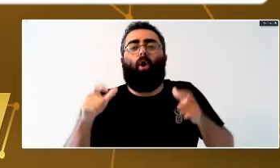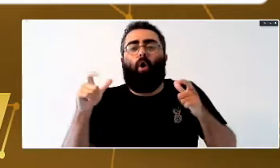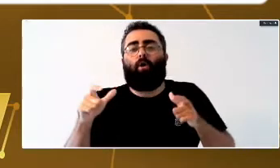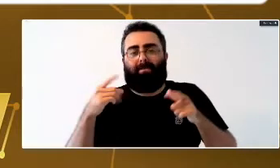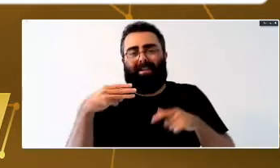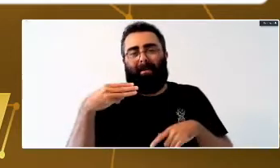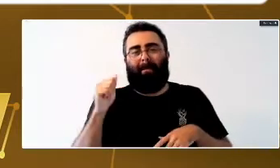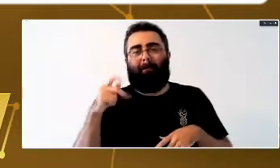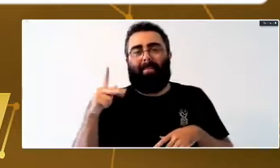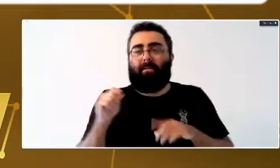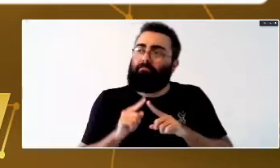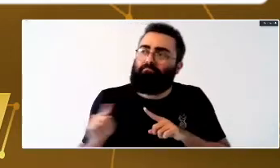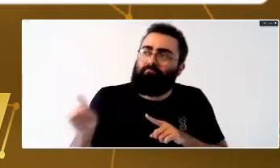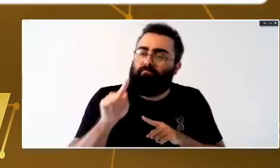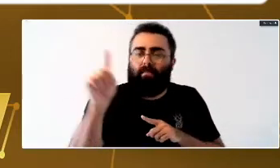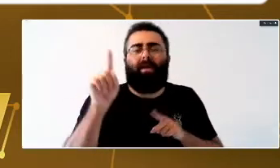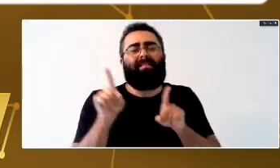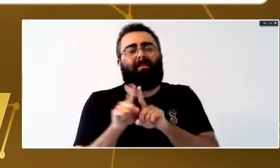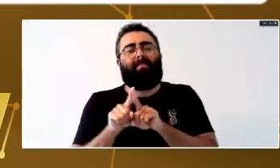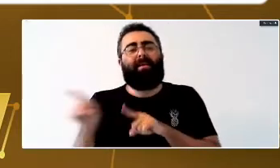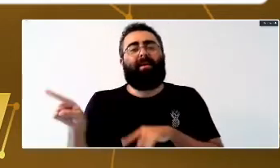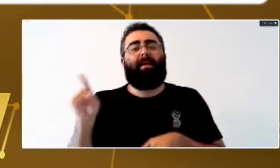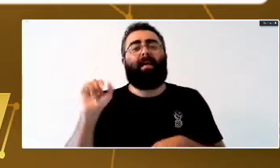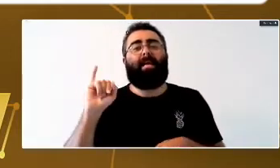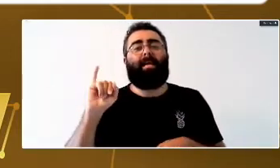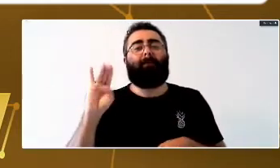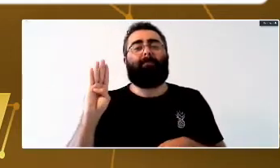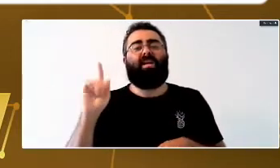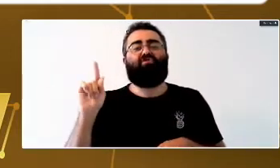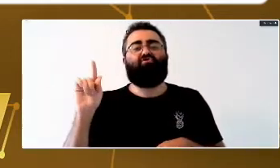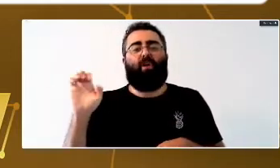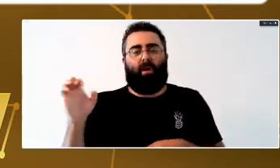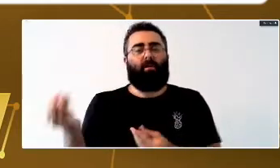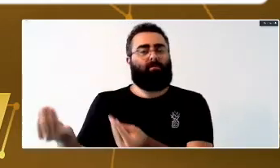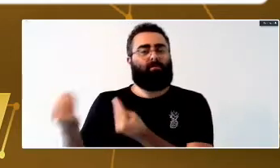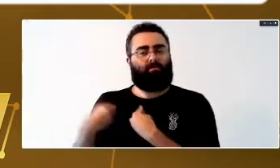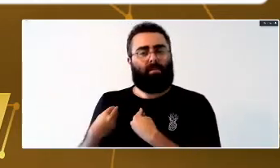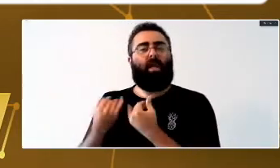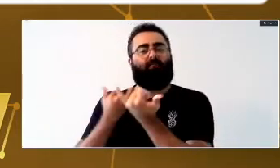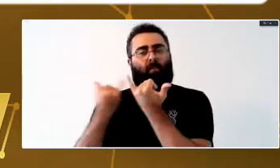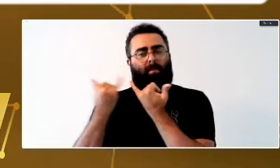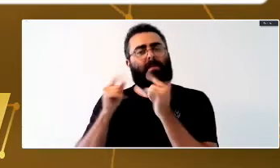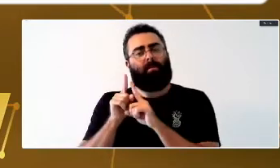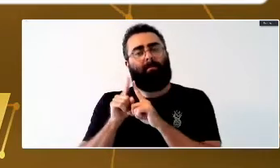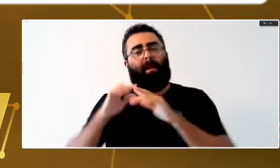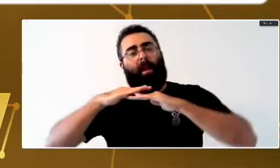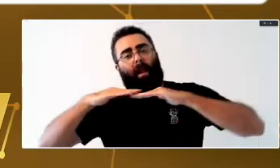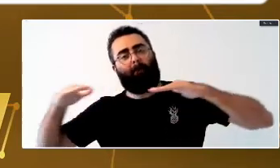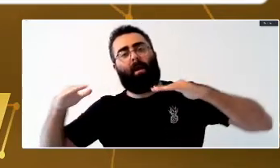que é fornecido pelo IBGE como camada também de estudo.